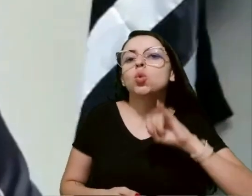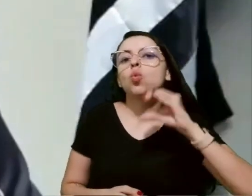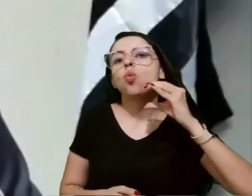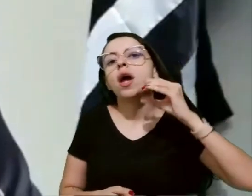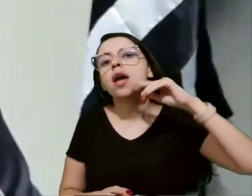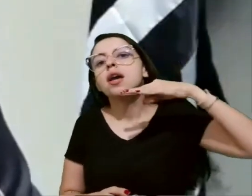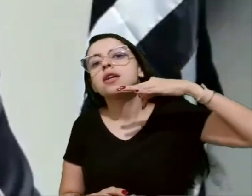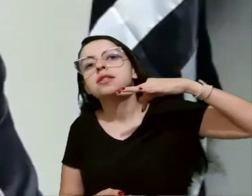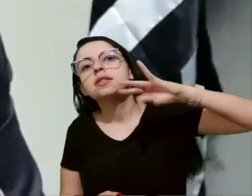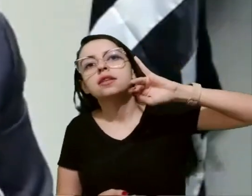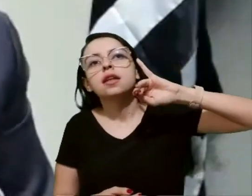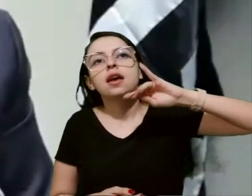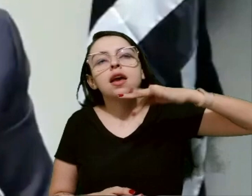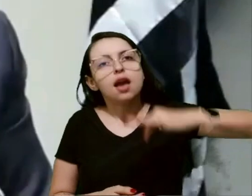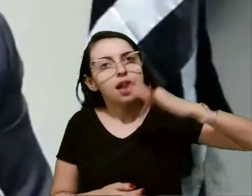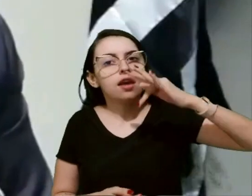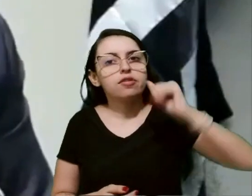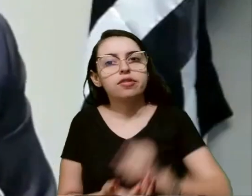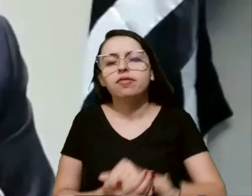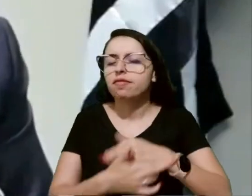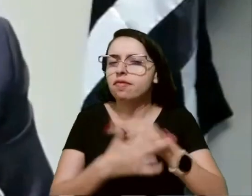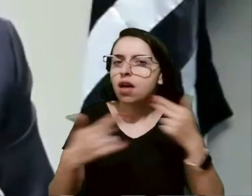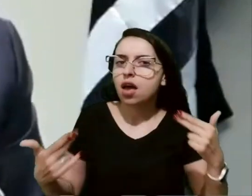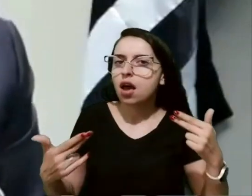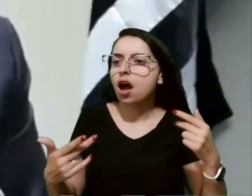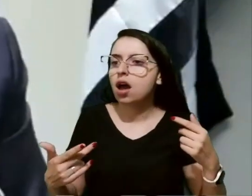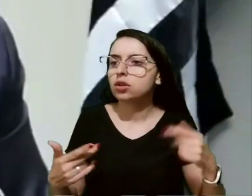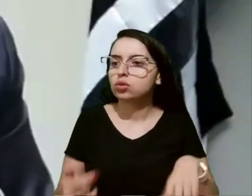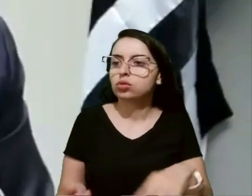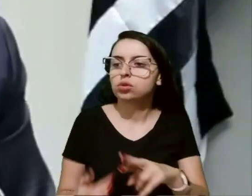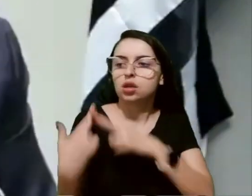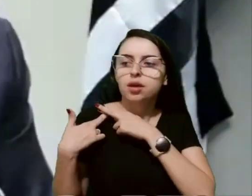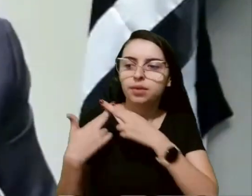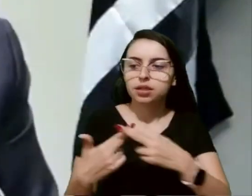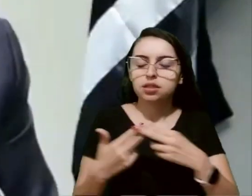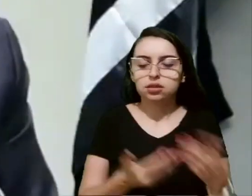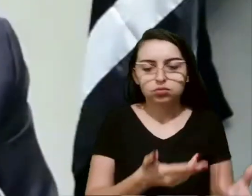STF, muitas entidades nos procuraram para